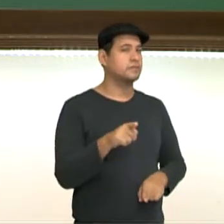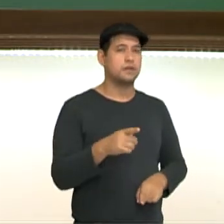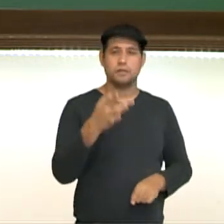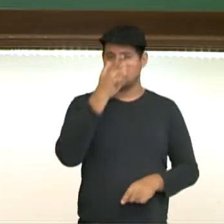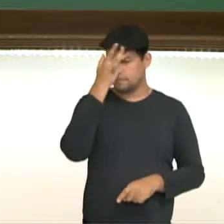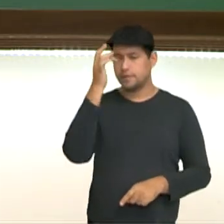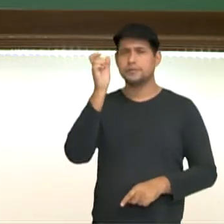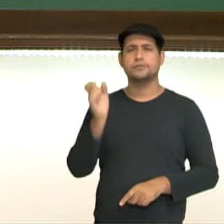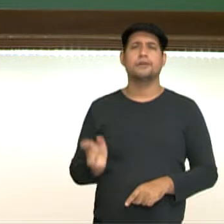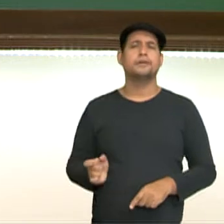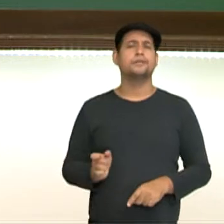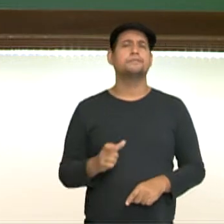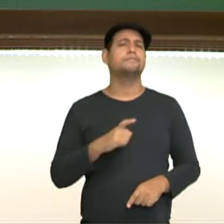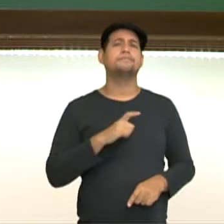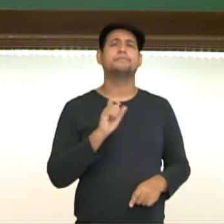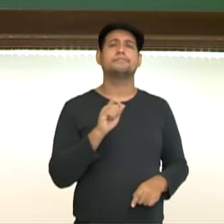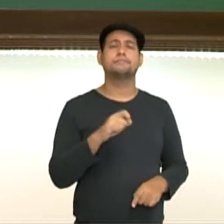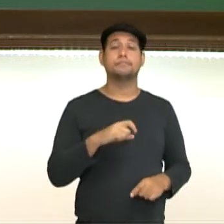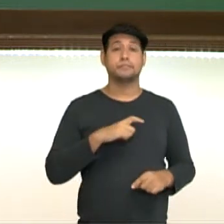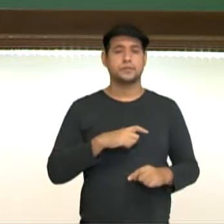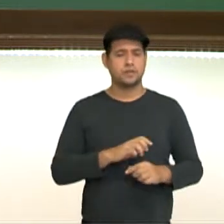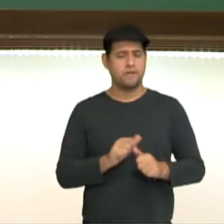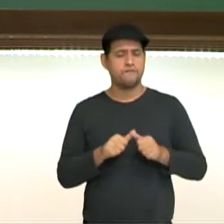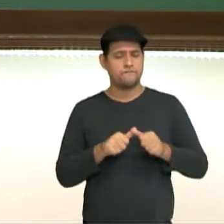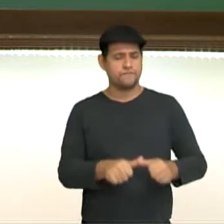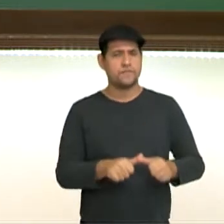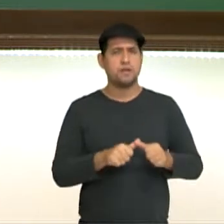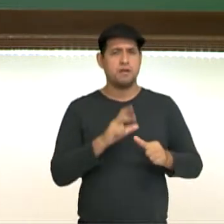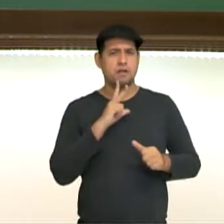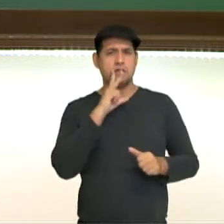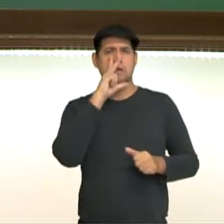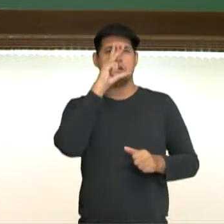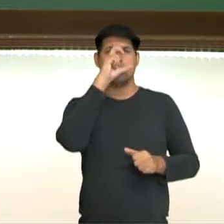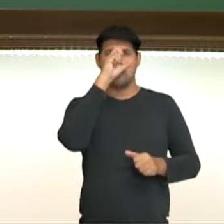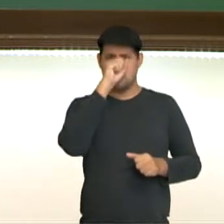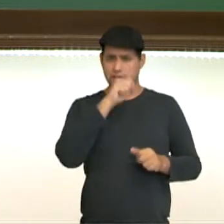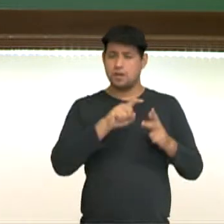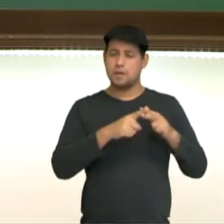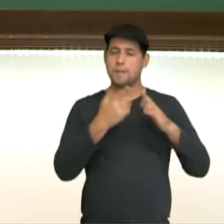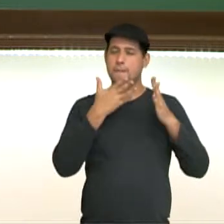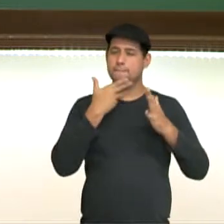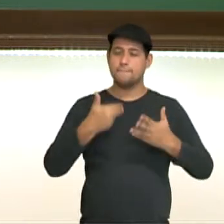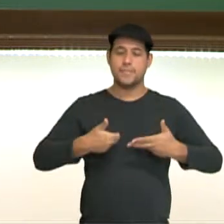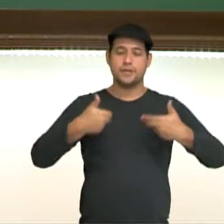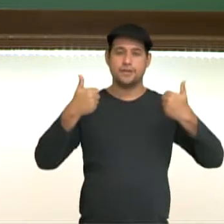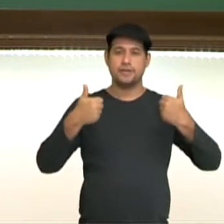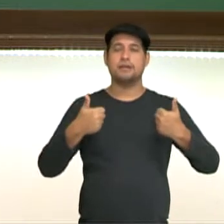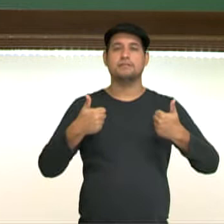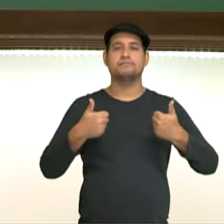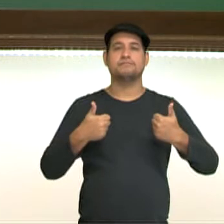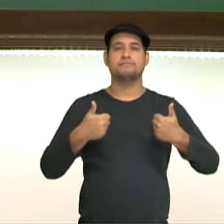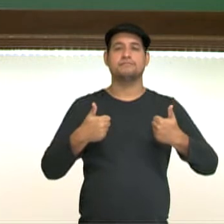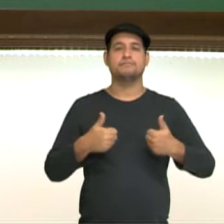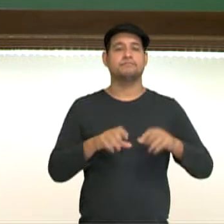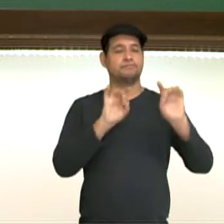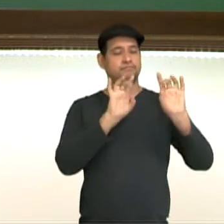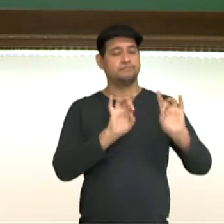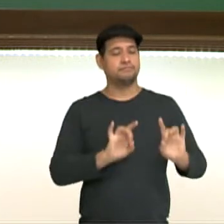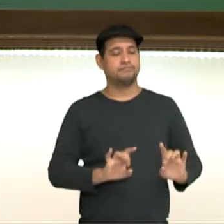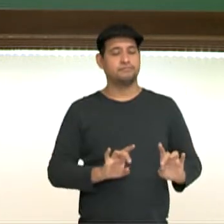cidadão, para que tenha uma sustentação da infraestrutura de melhoria desses setores mais